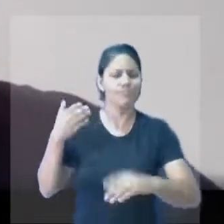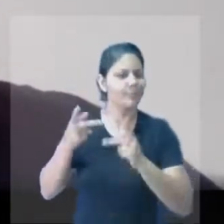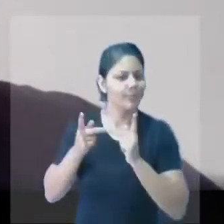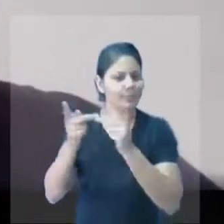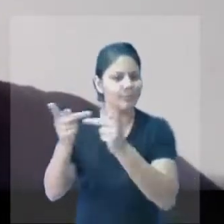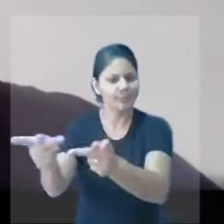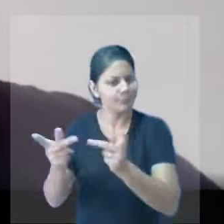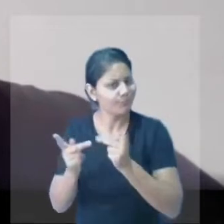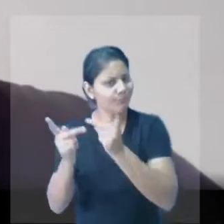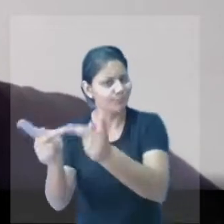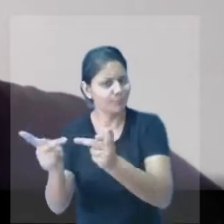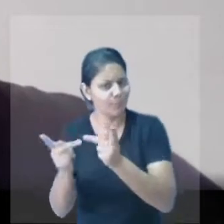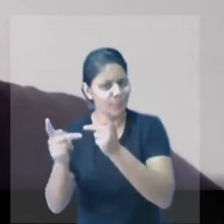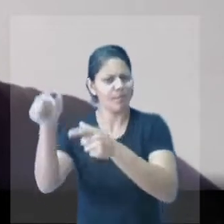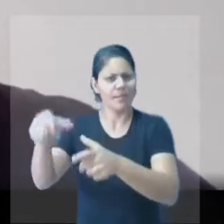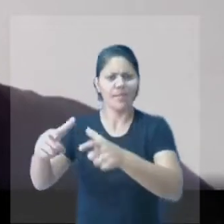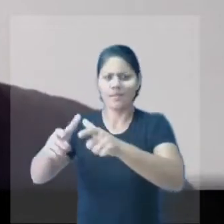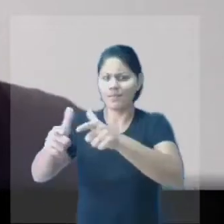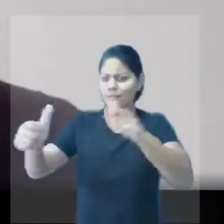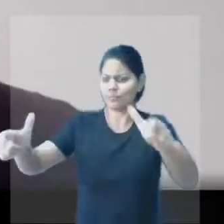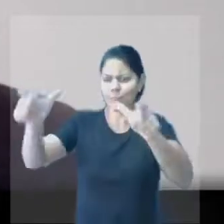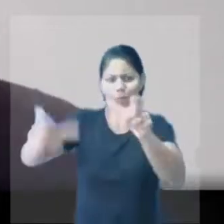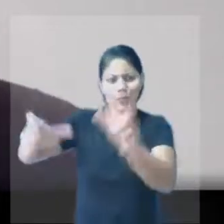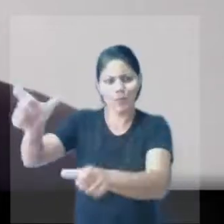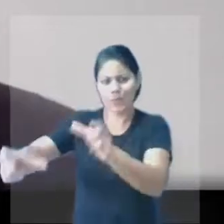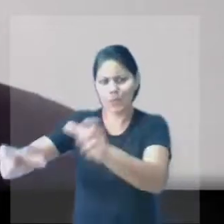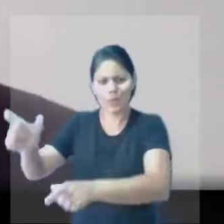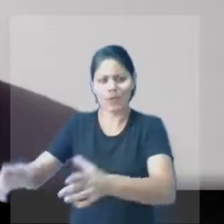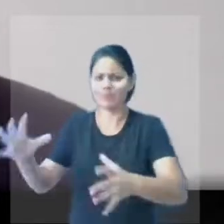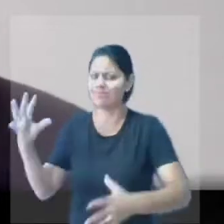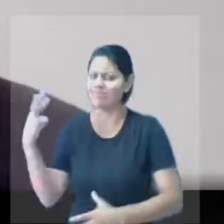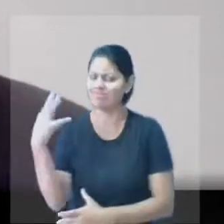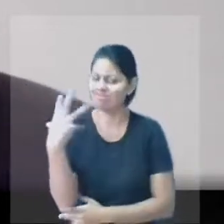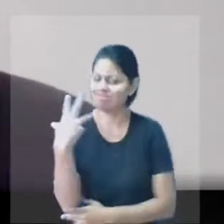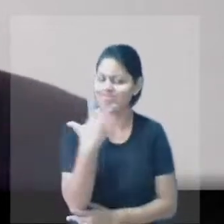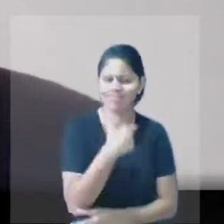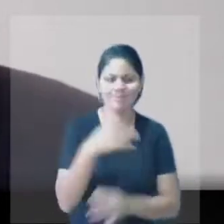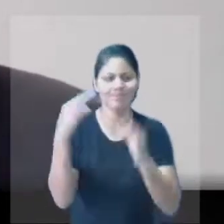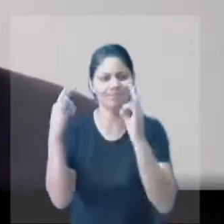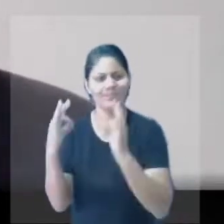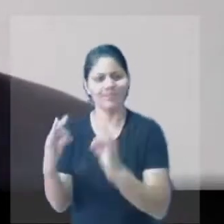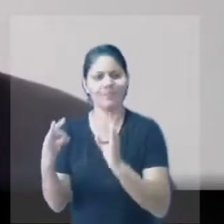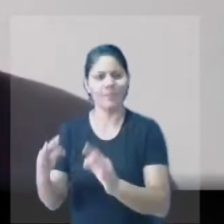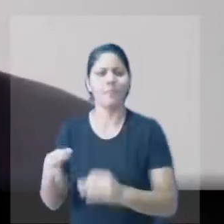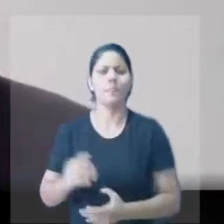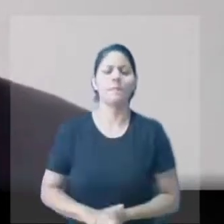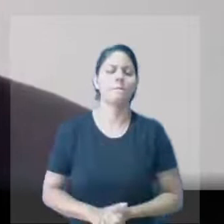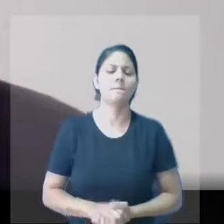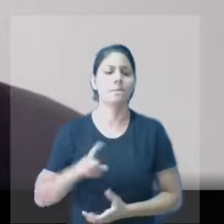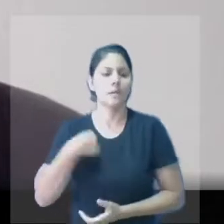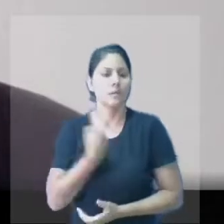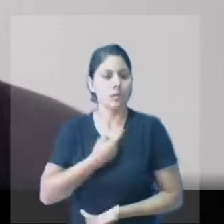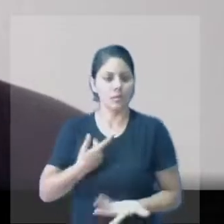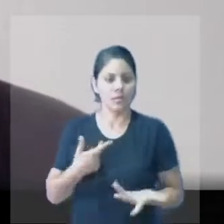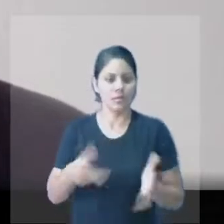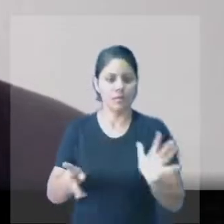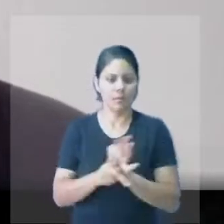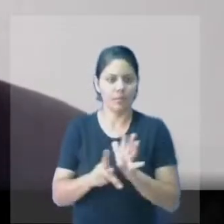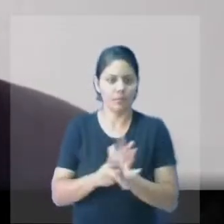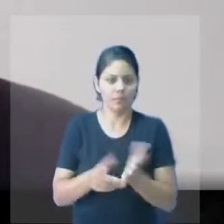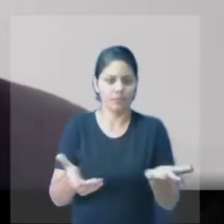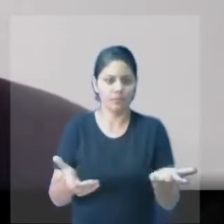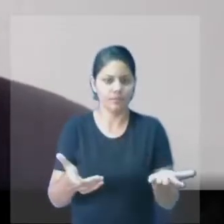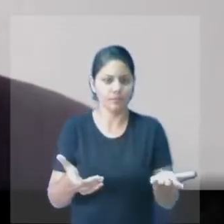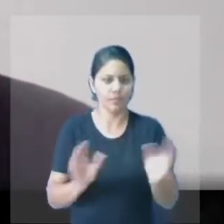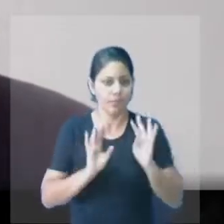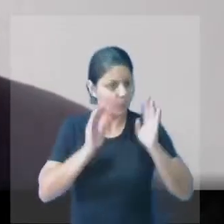vezes, e eles têm espaços maravilhosos, porque a biblioteca, para no nosso caso, principalmente, que nós trabalhamos principalmente